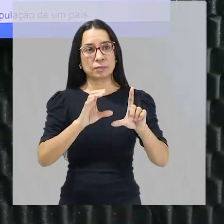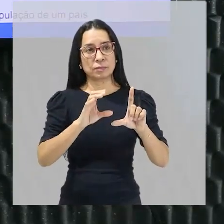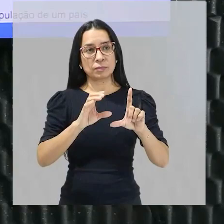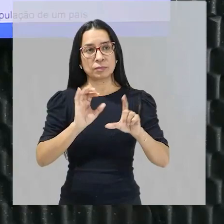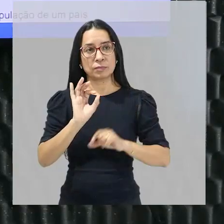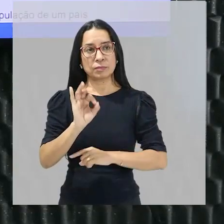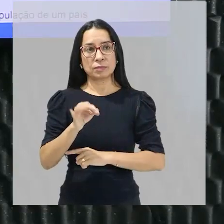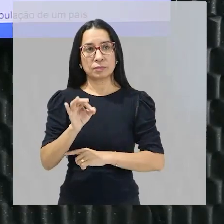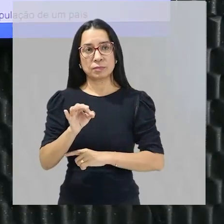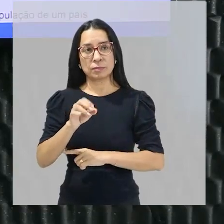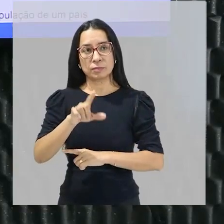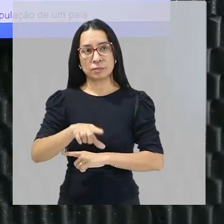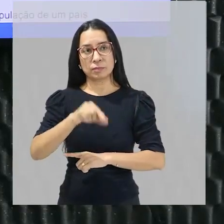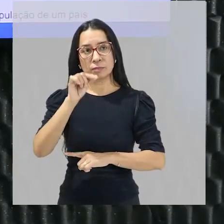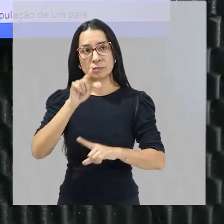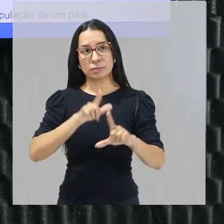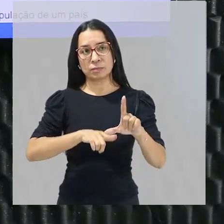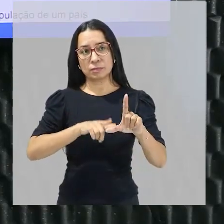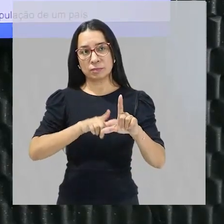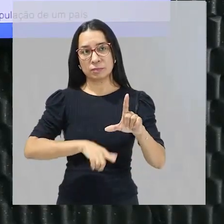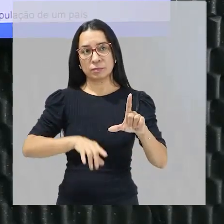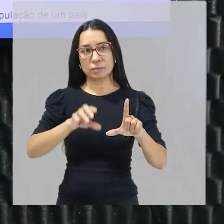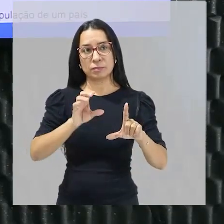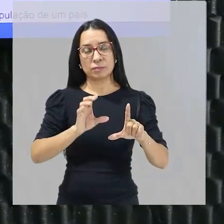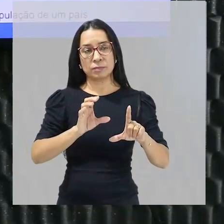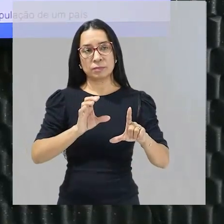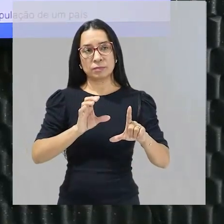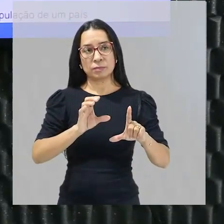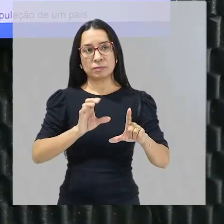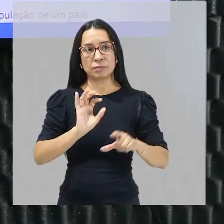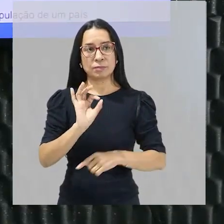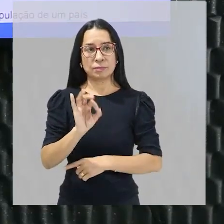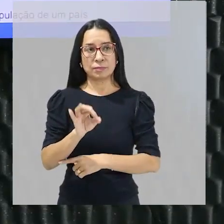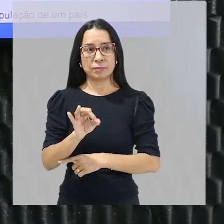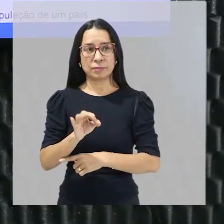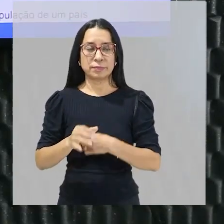Correto? Marque letra C. Certíssimo?